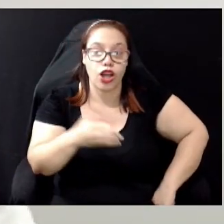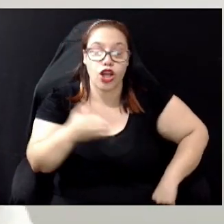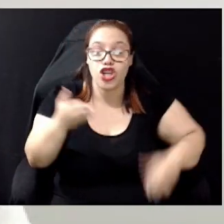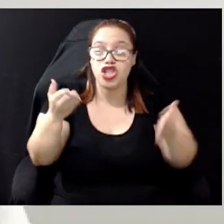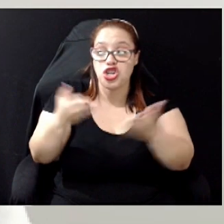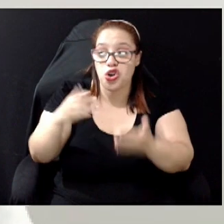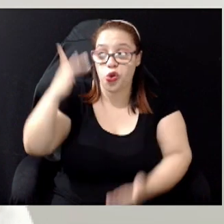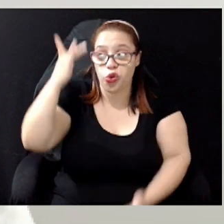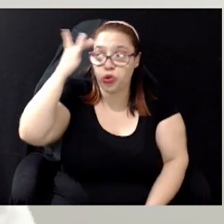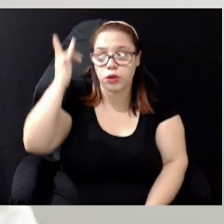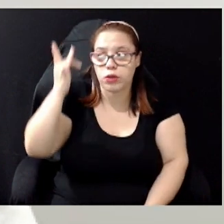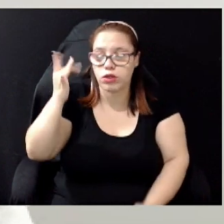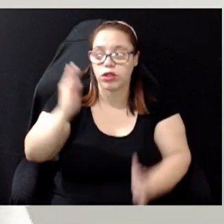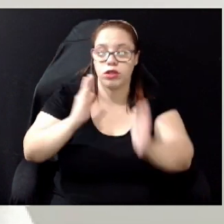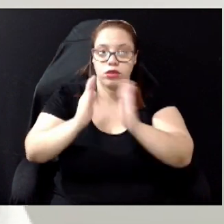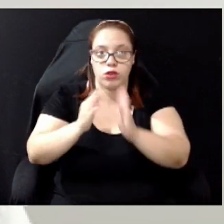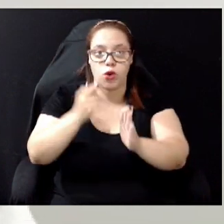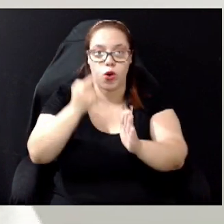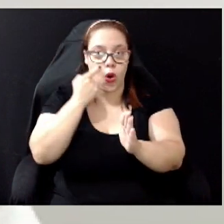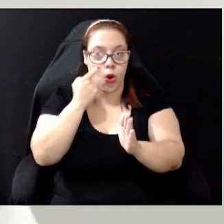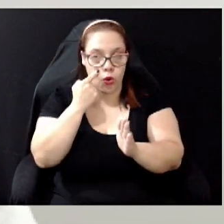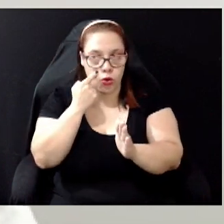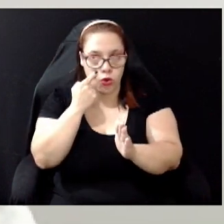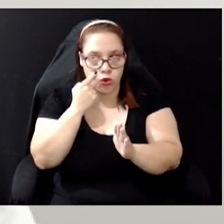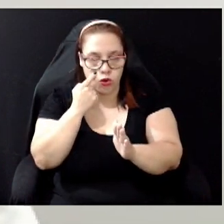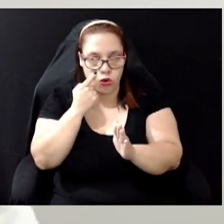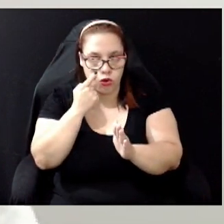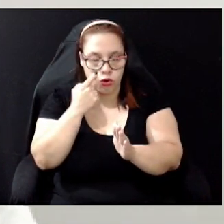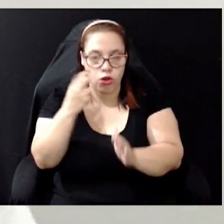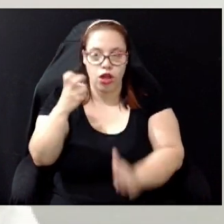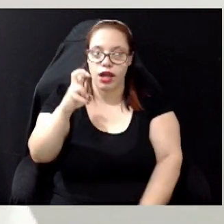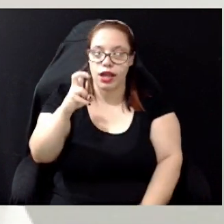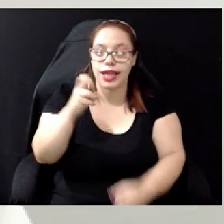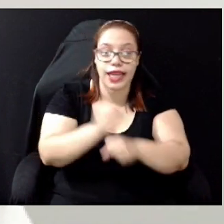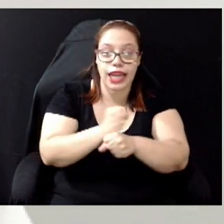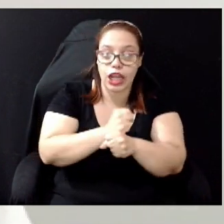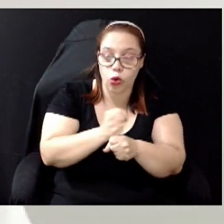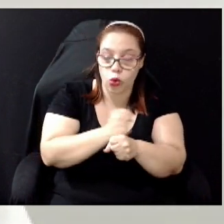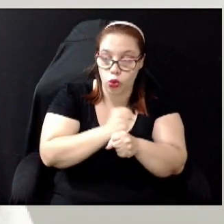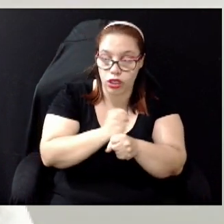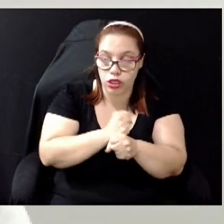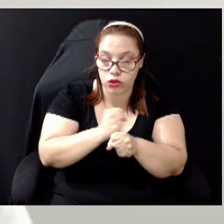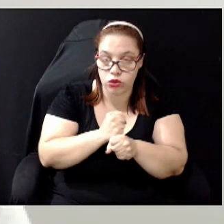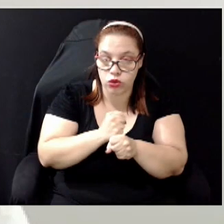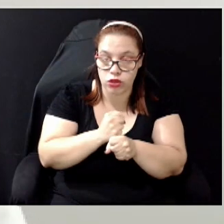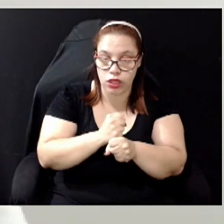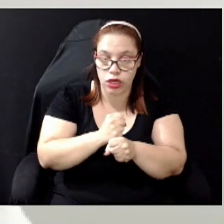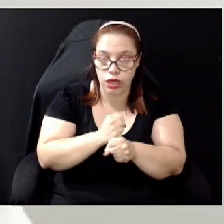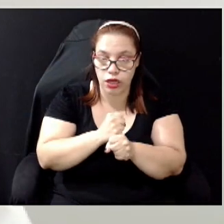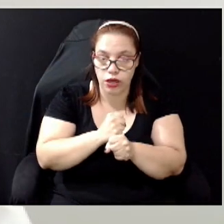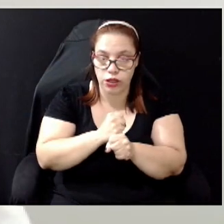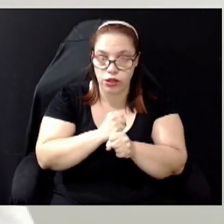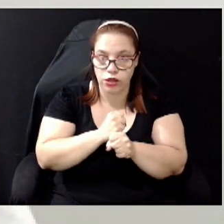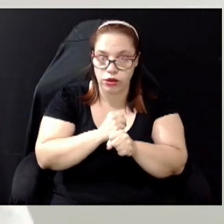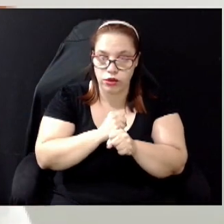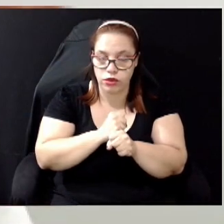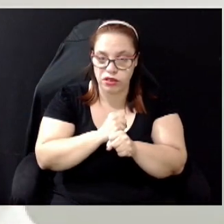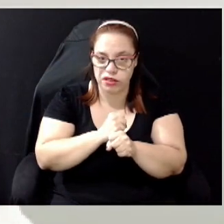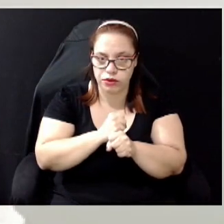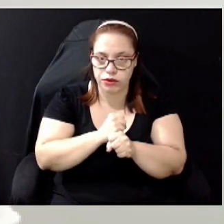de hoje para amanhã. Pode dar um prazo. Olha, a partir de daqui 5 anos, uma empresa que tem uma